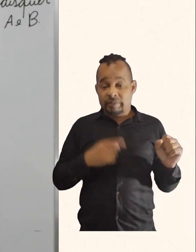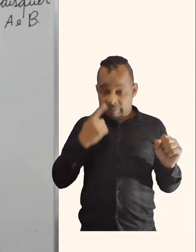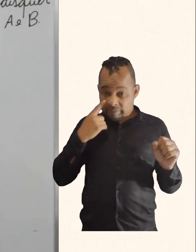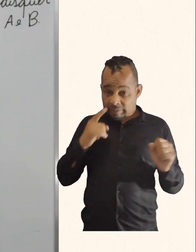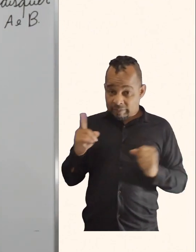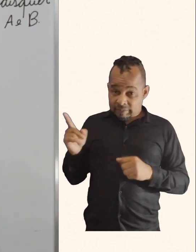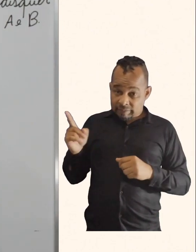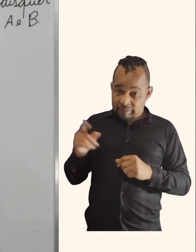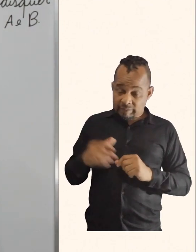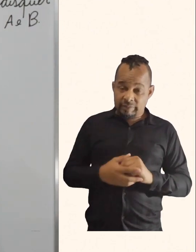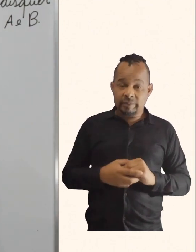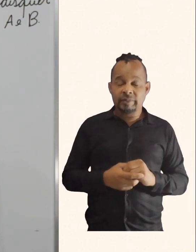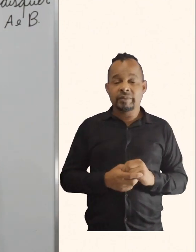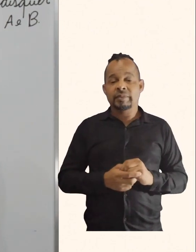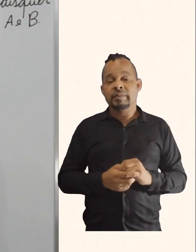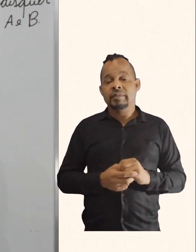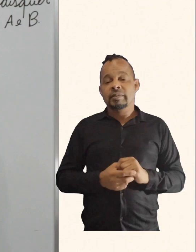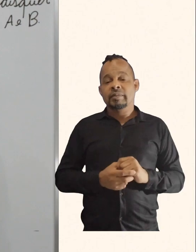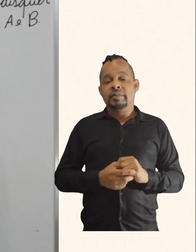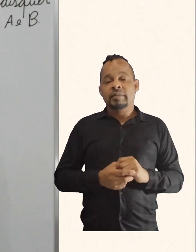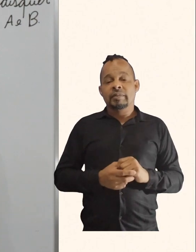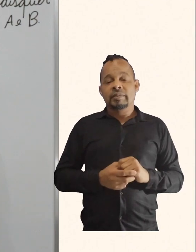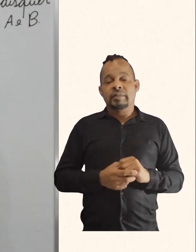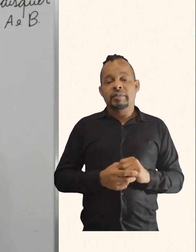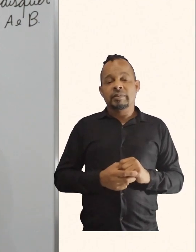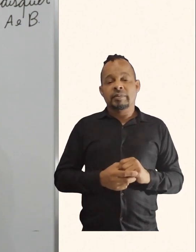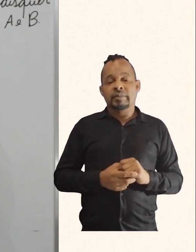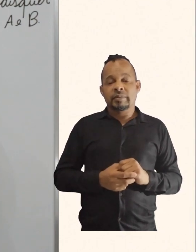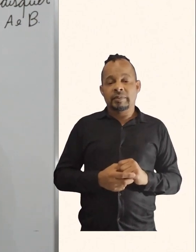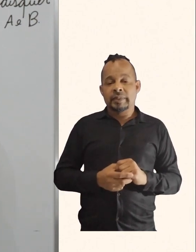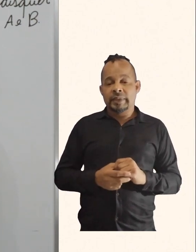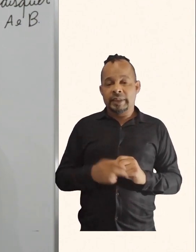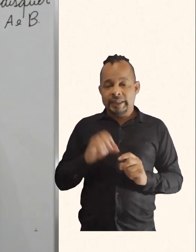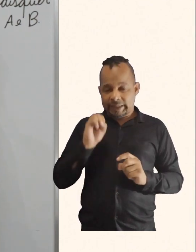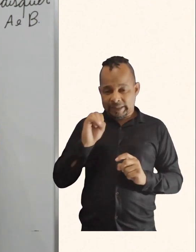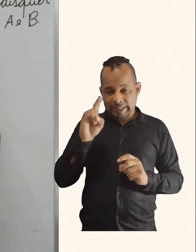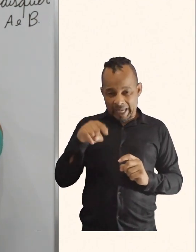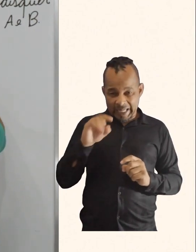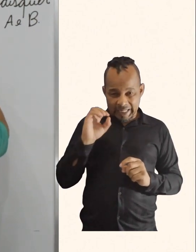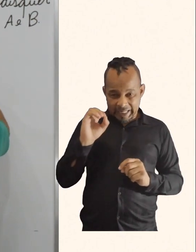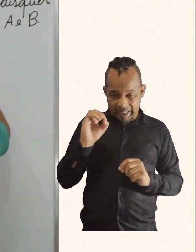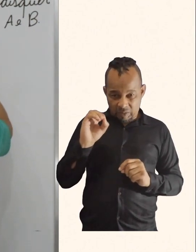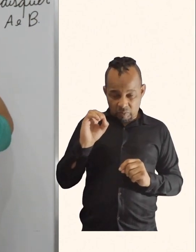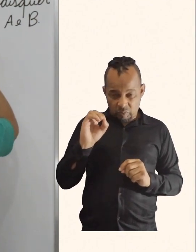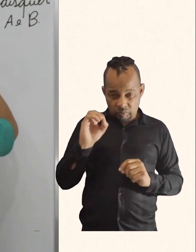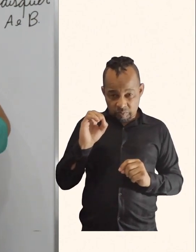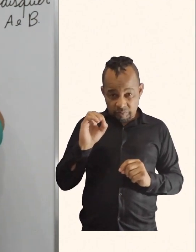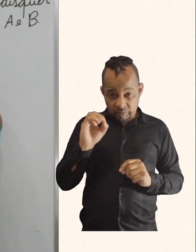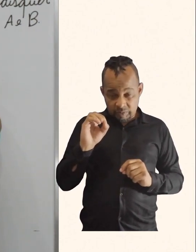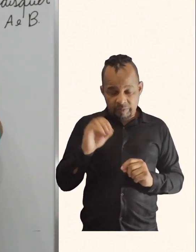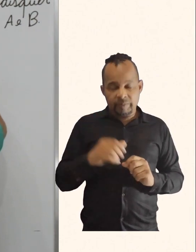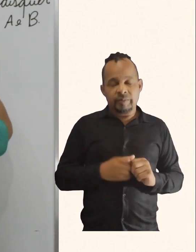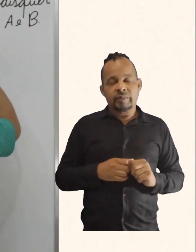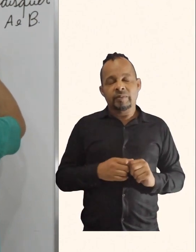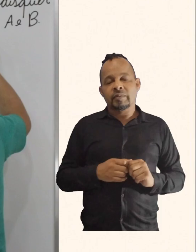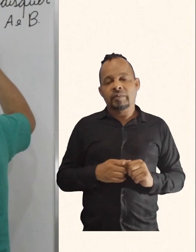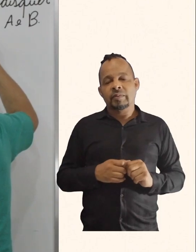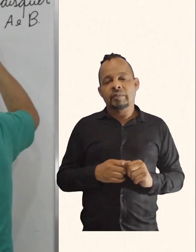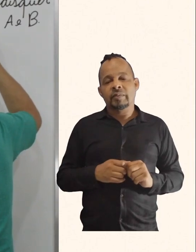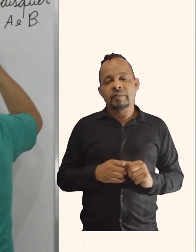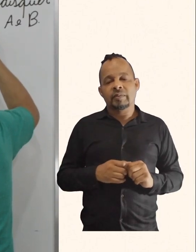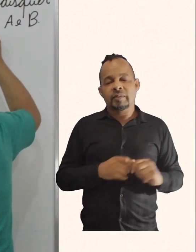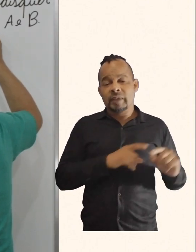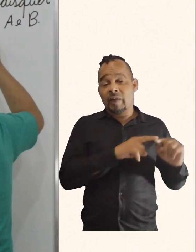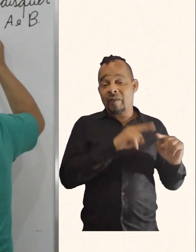se a nossa variação de energia mecânica for zero, ou seja, estou querendo dizer que